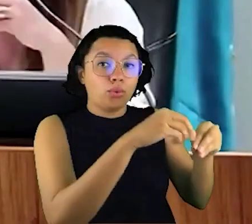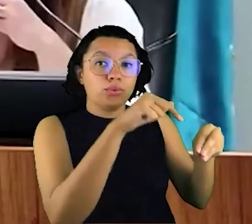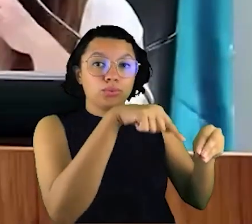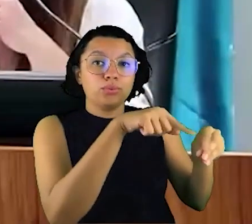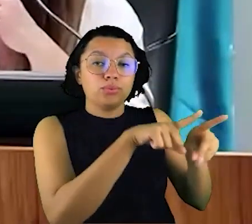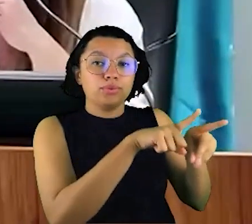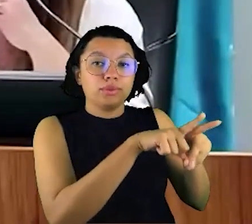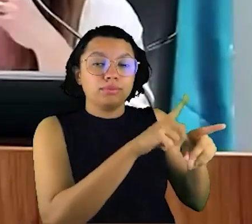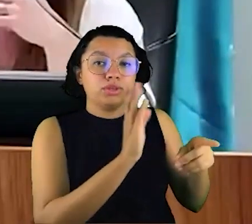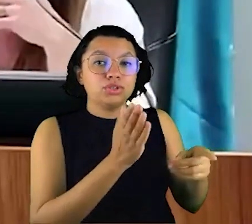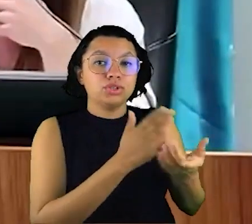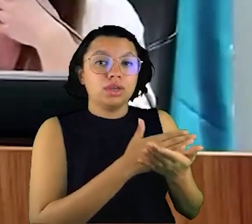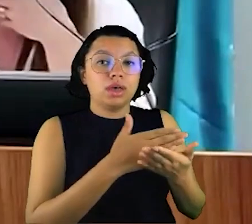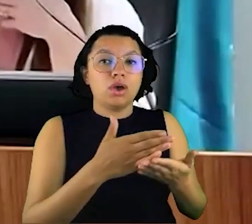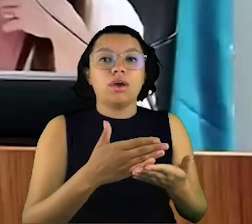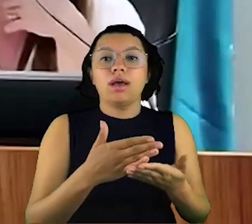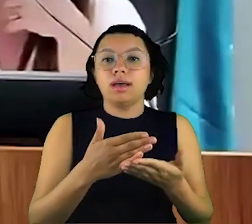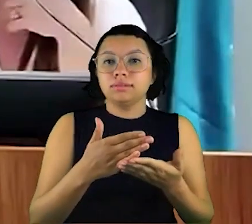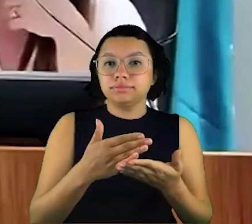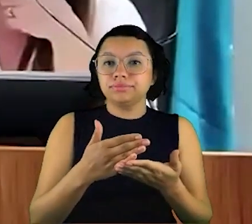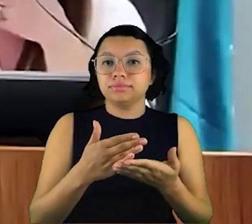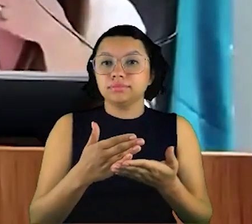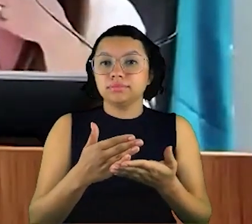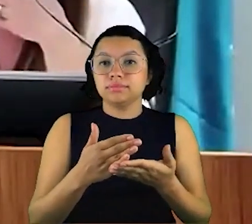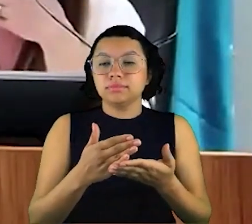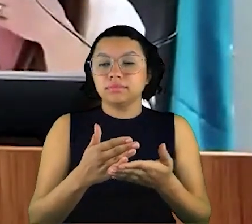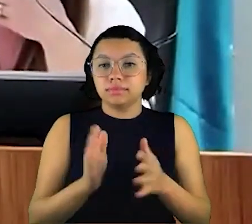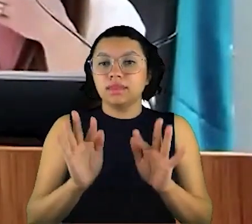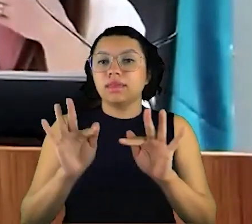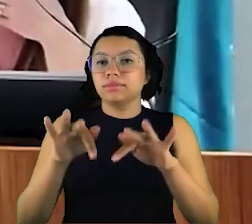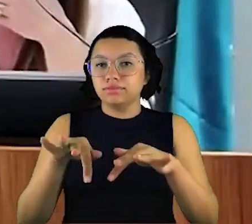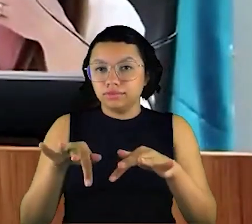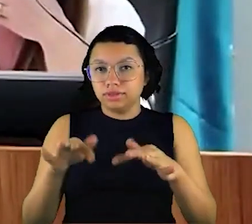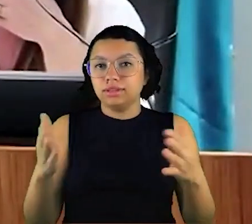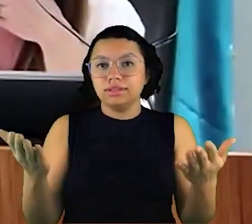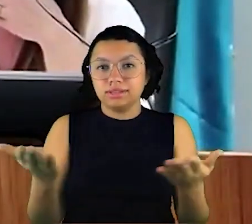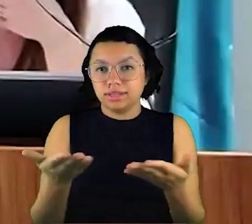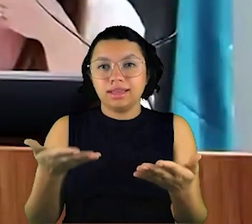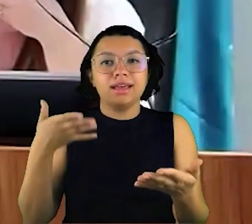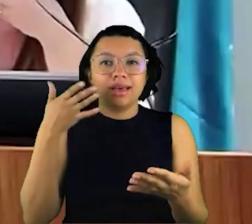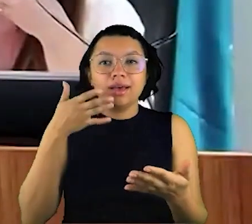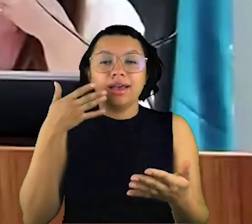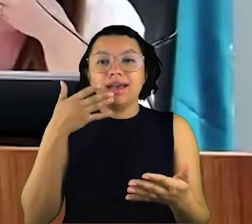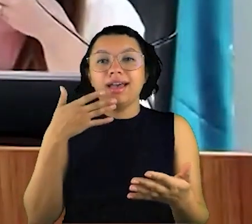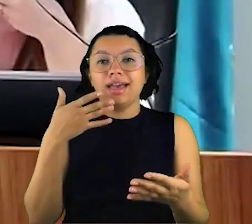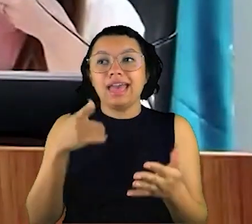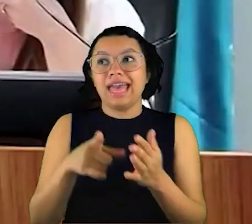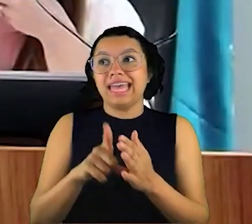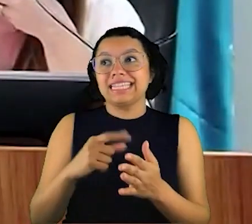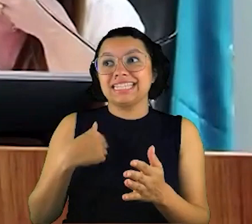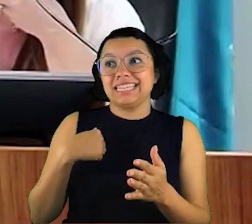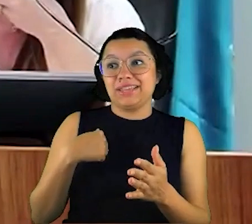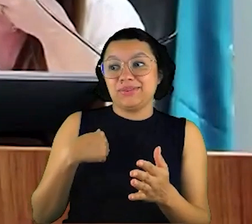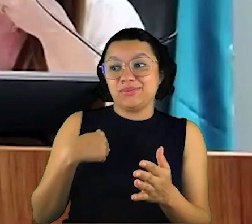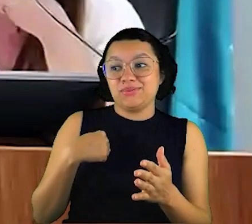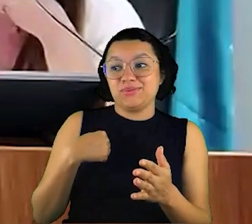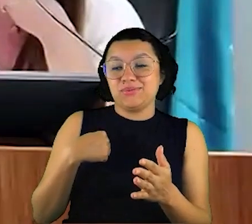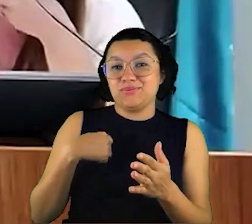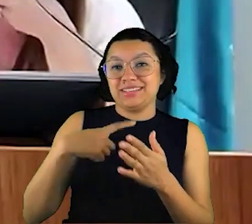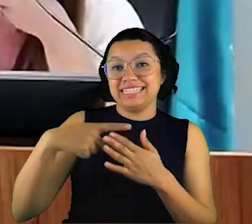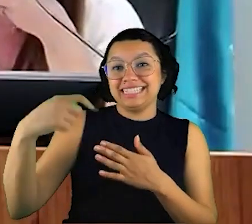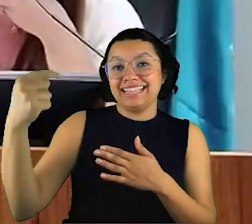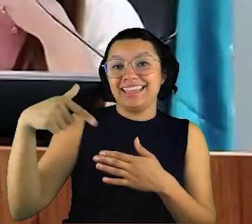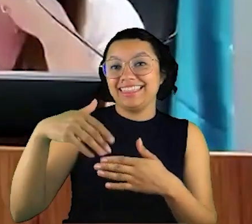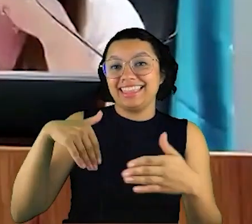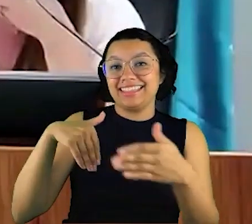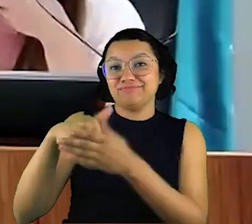haver, já começando a endereçar as coisas para o fim, antes que eu saia